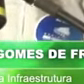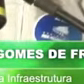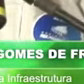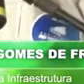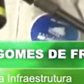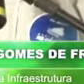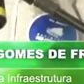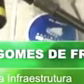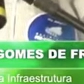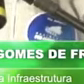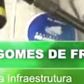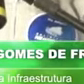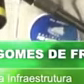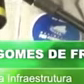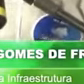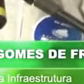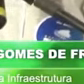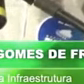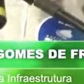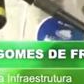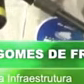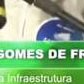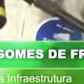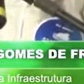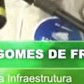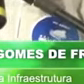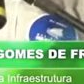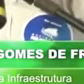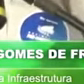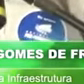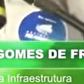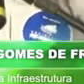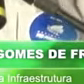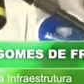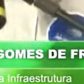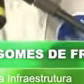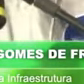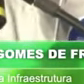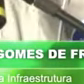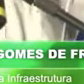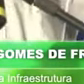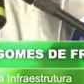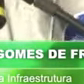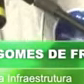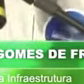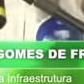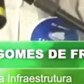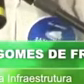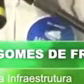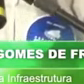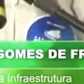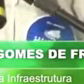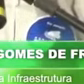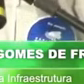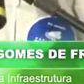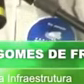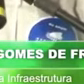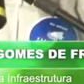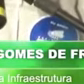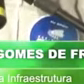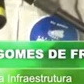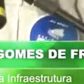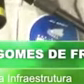e da produtividade e da competitividade e a competitividade não